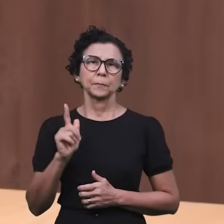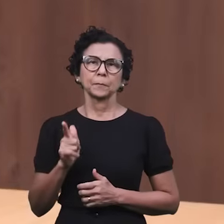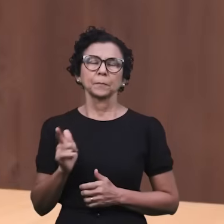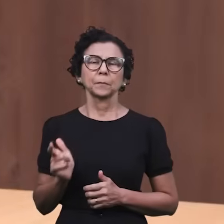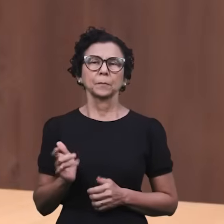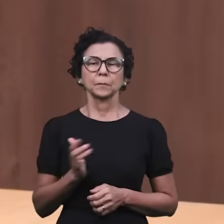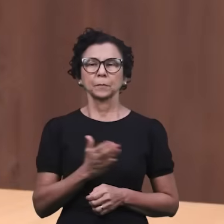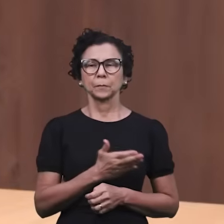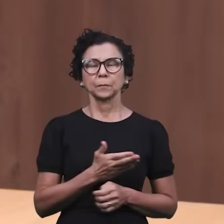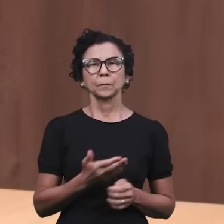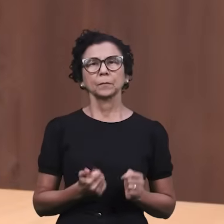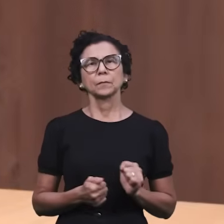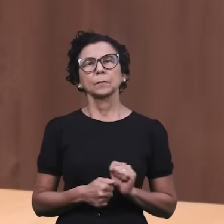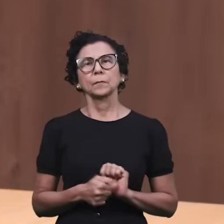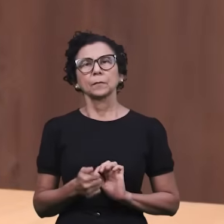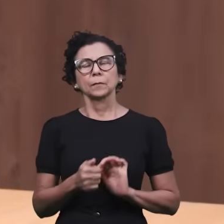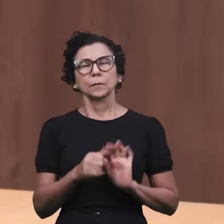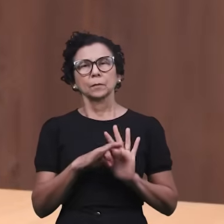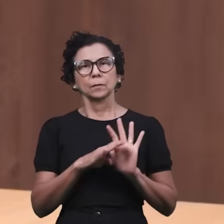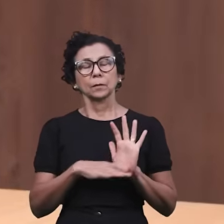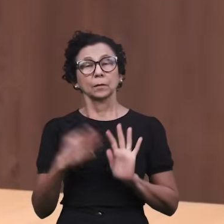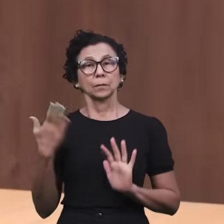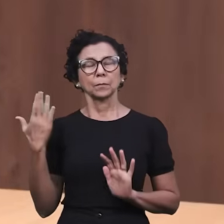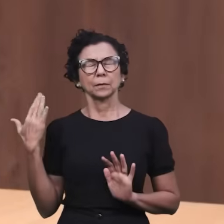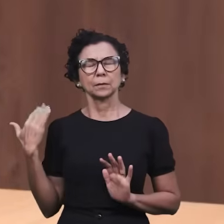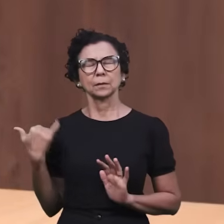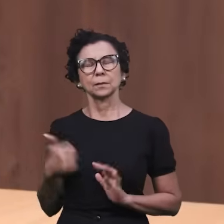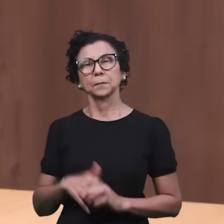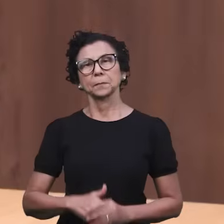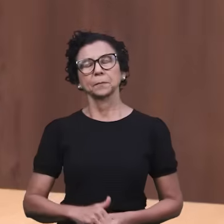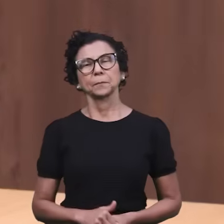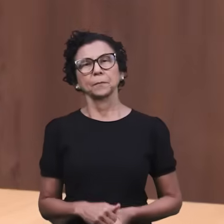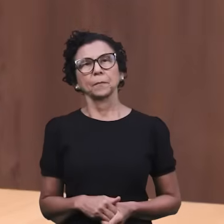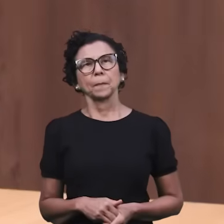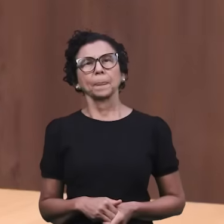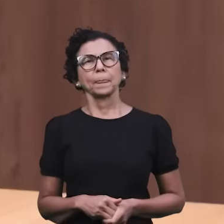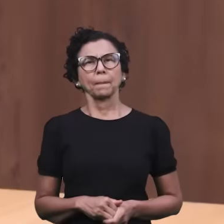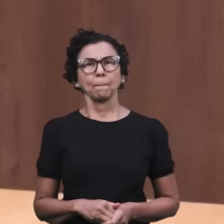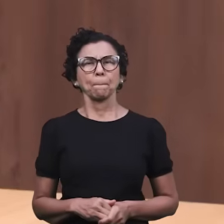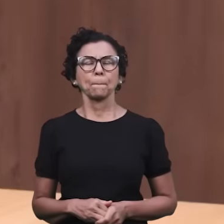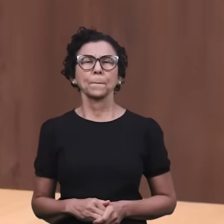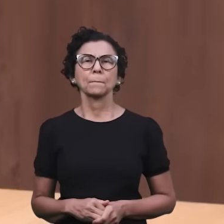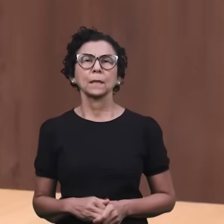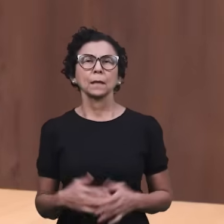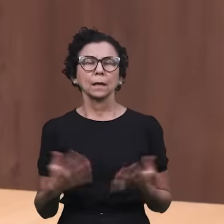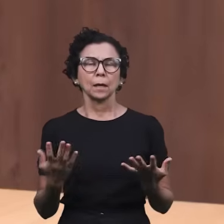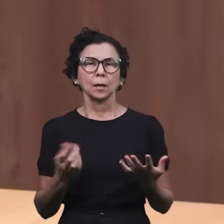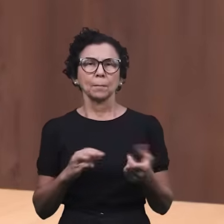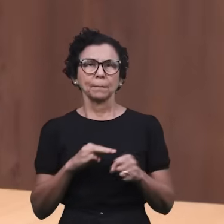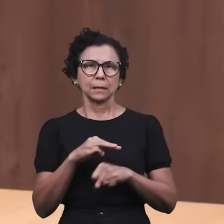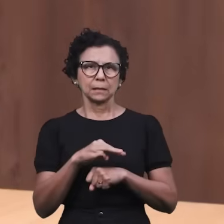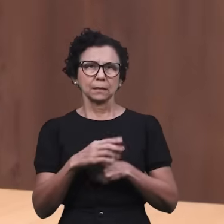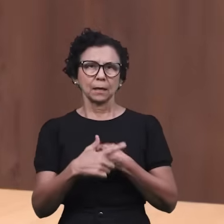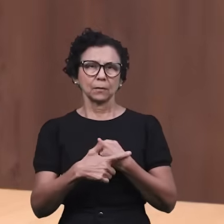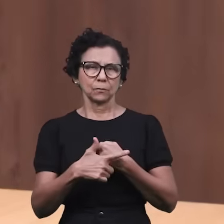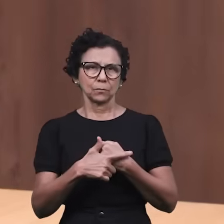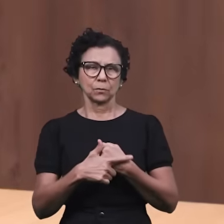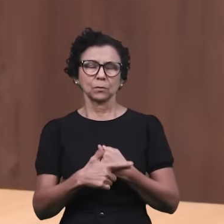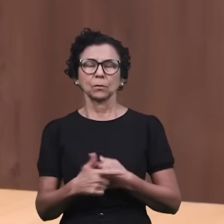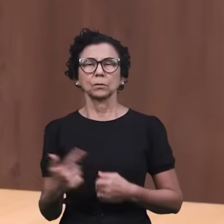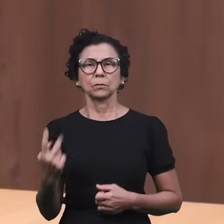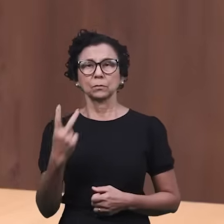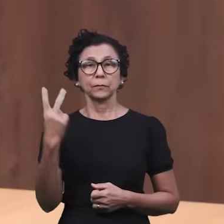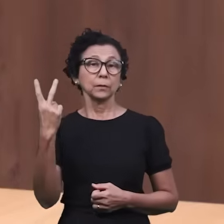nos programas anteriores sobre os ministérios, a experiência dos ministérios, o valor dos